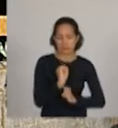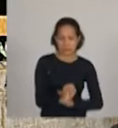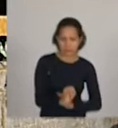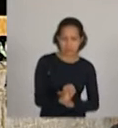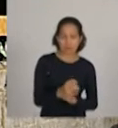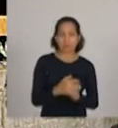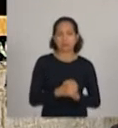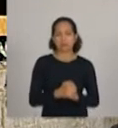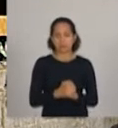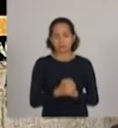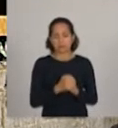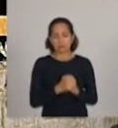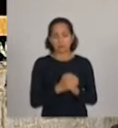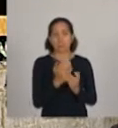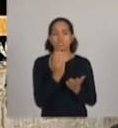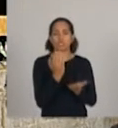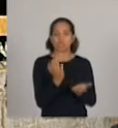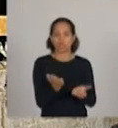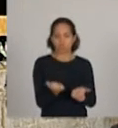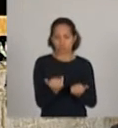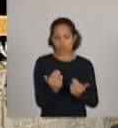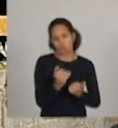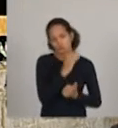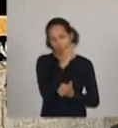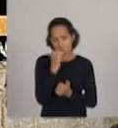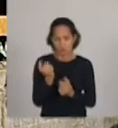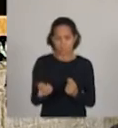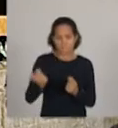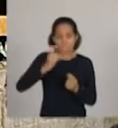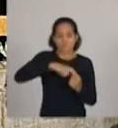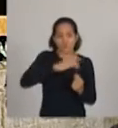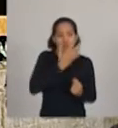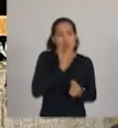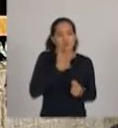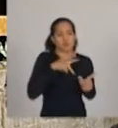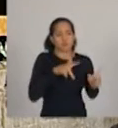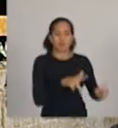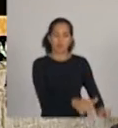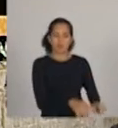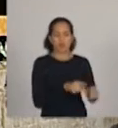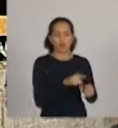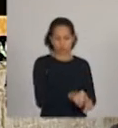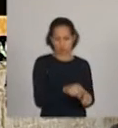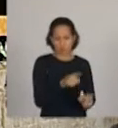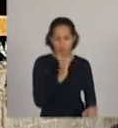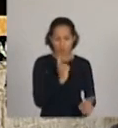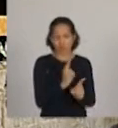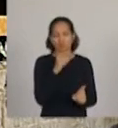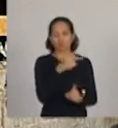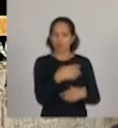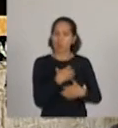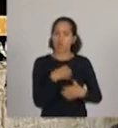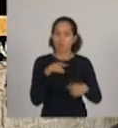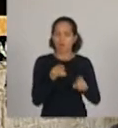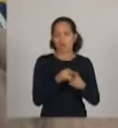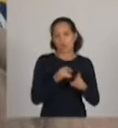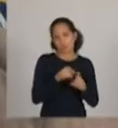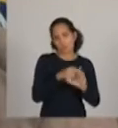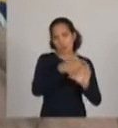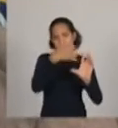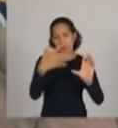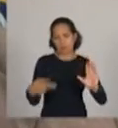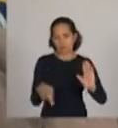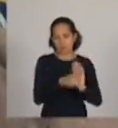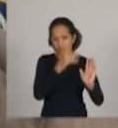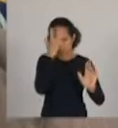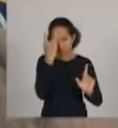jovem voltar a ter comportamento infantil, os quais já abandonou anteriormente, é um indicativo de que algo errado esteja